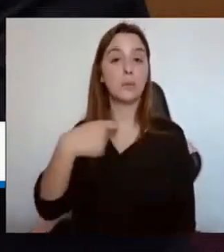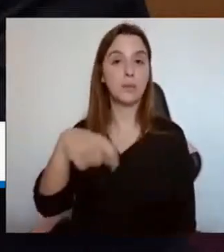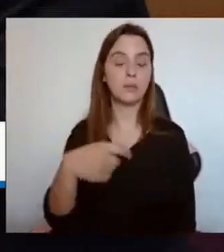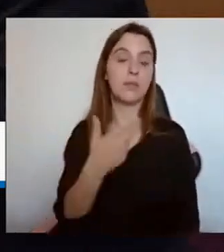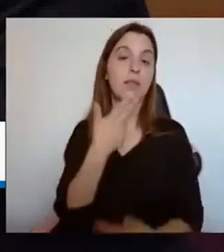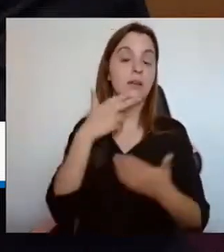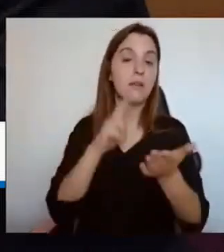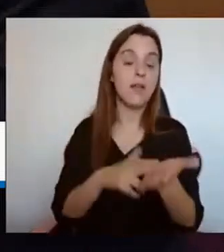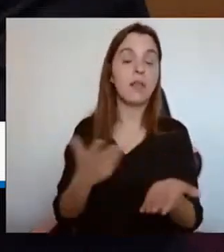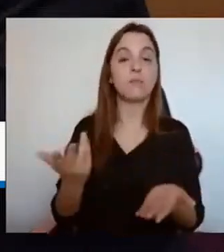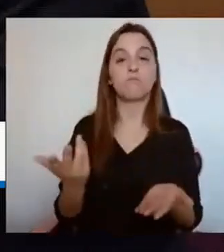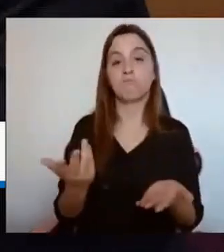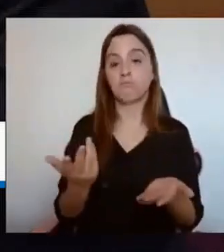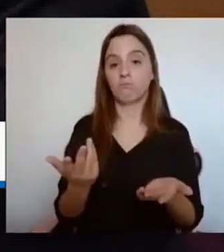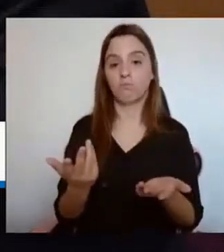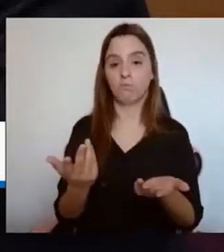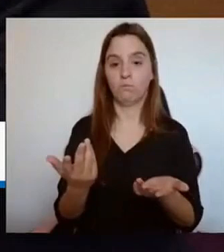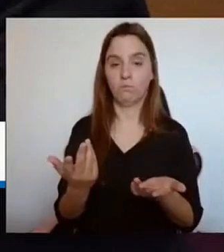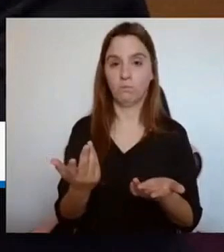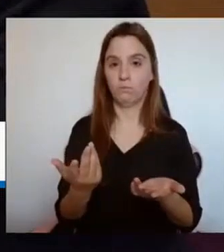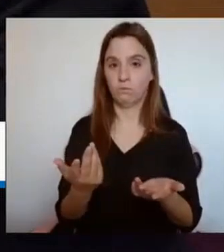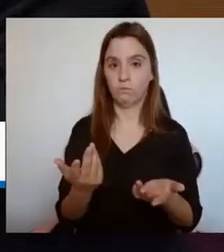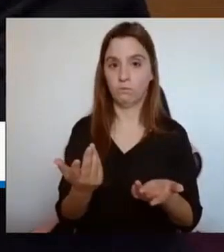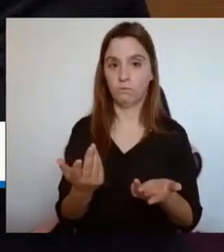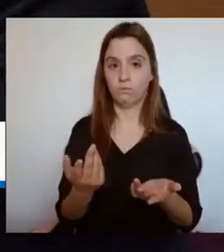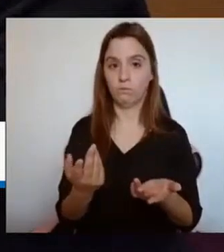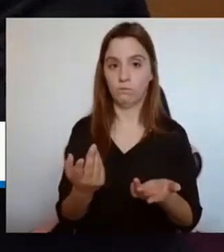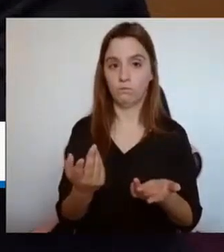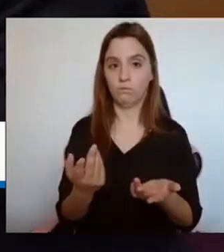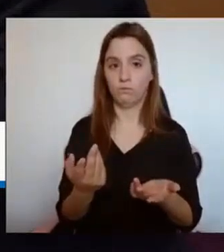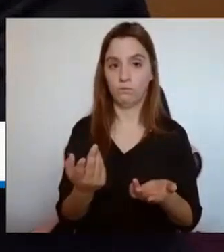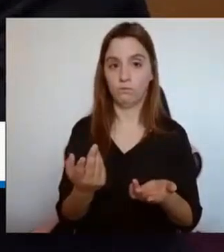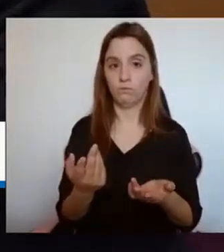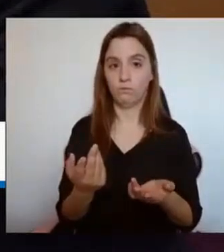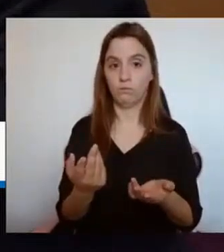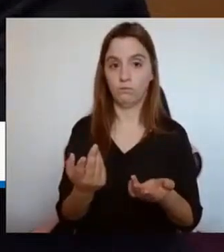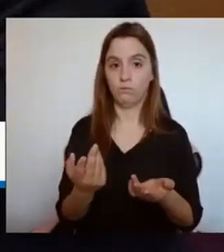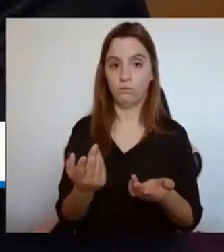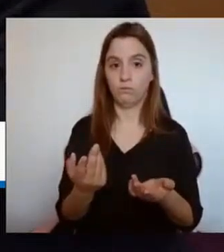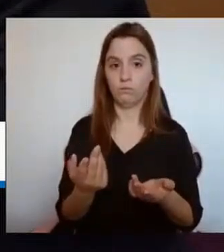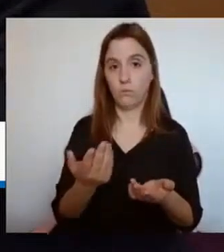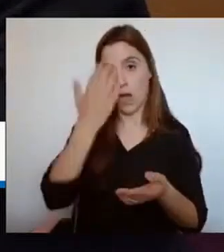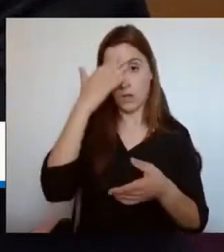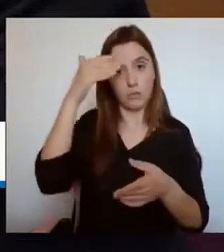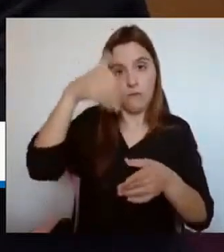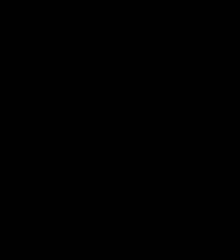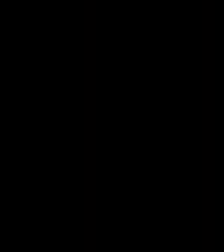não há descida à reunião e acho que é para votar e pronto. Muito obrigada.